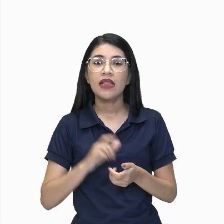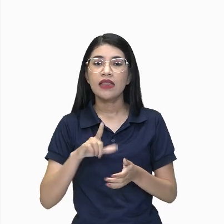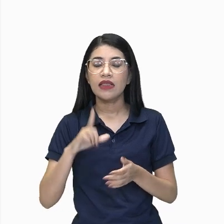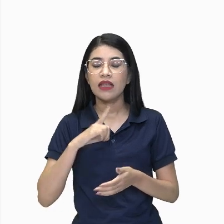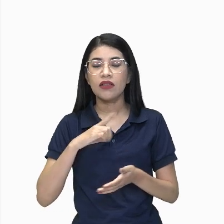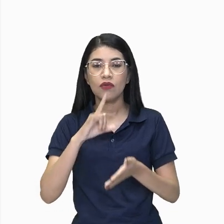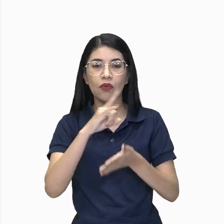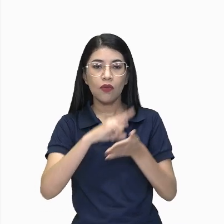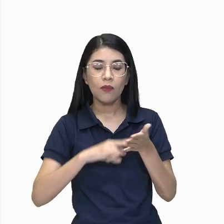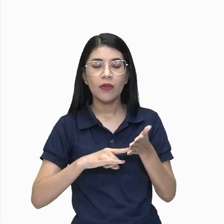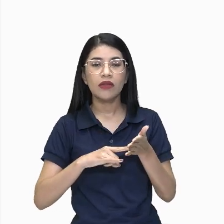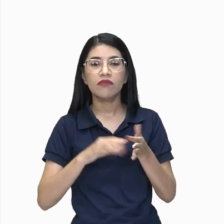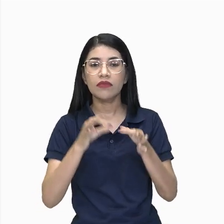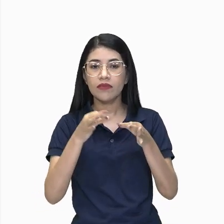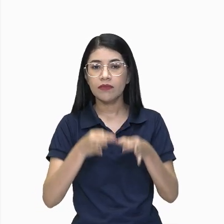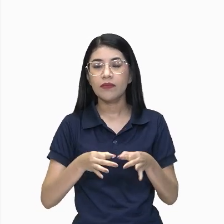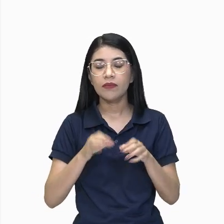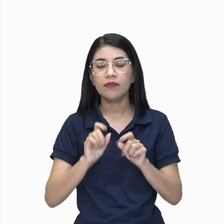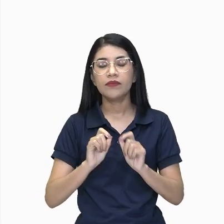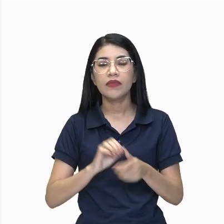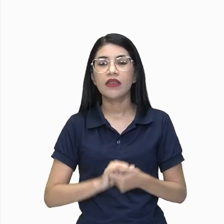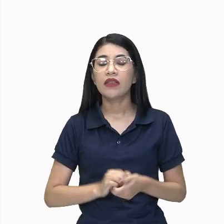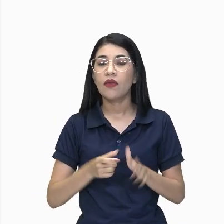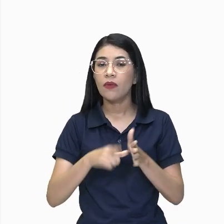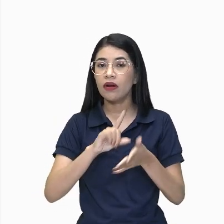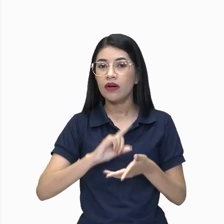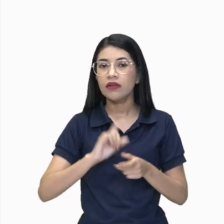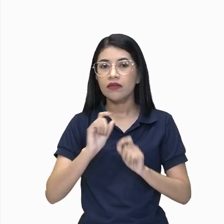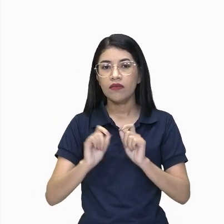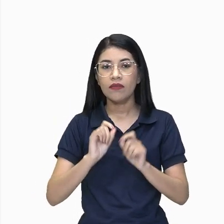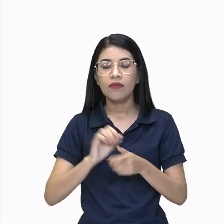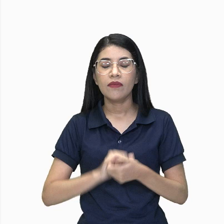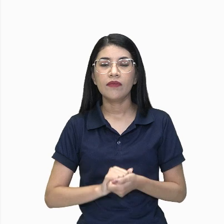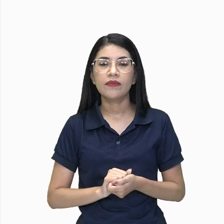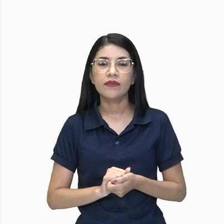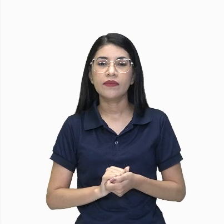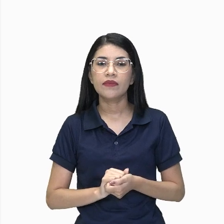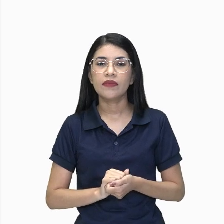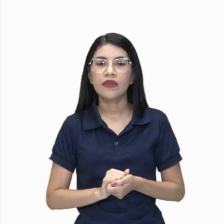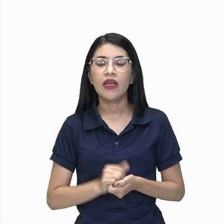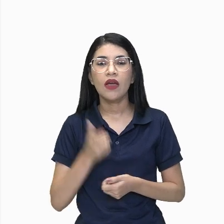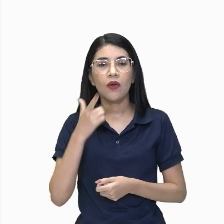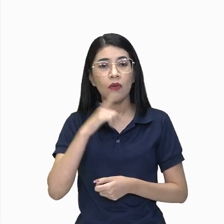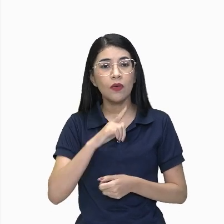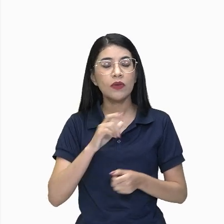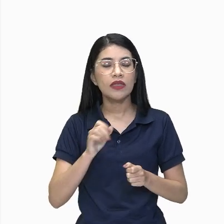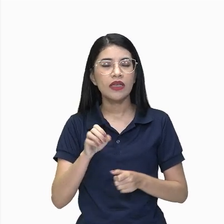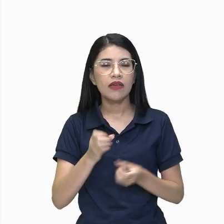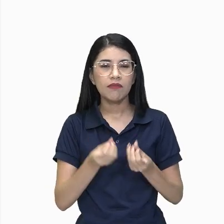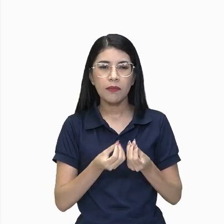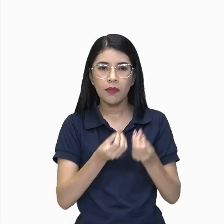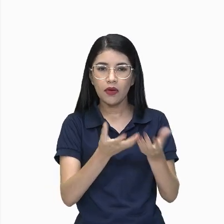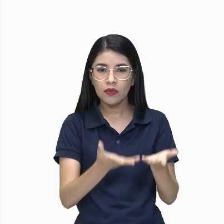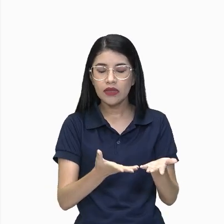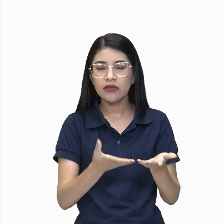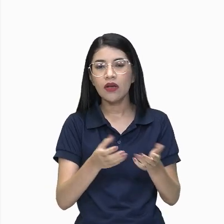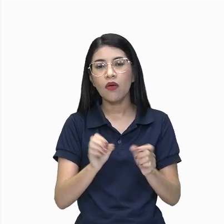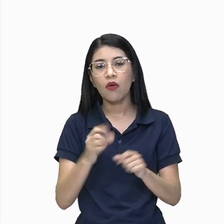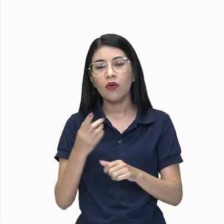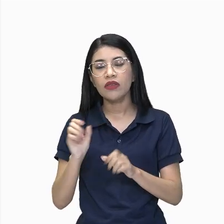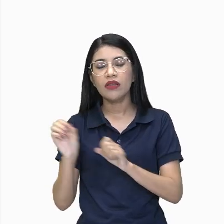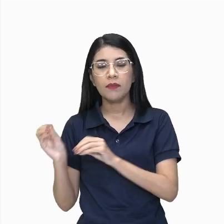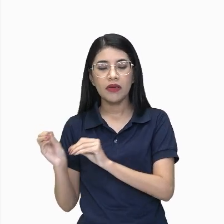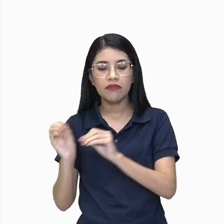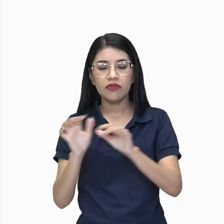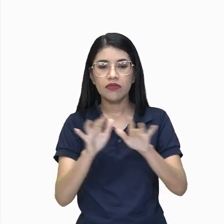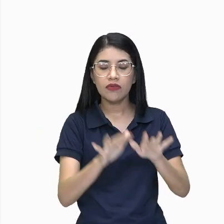das terras, ou seja, a antiga forma, antes de 1850, de se adquirir a terra por meio de doação ou de ocupação da